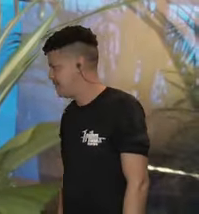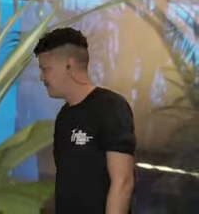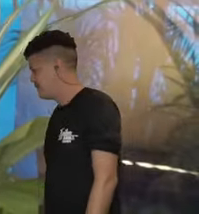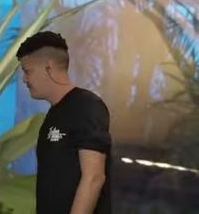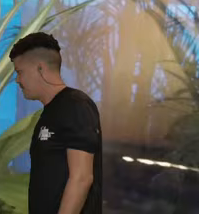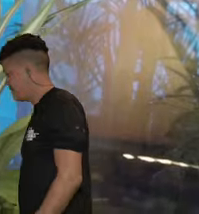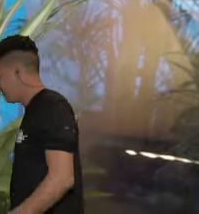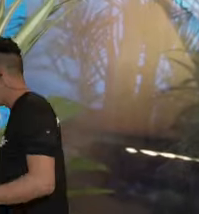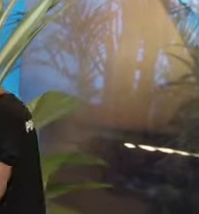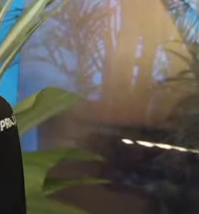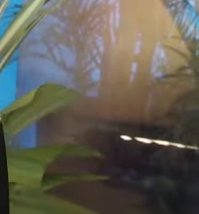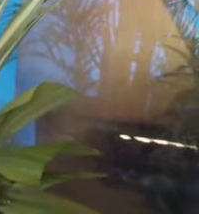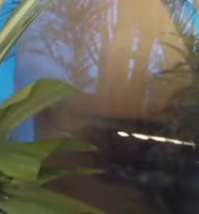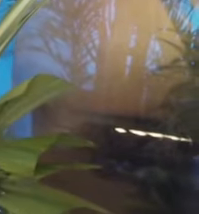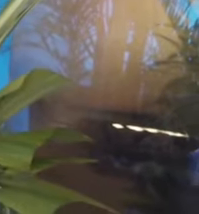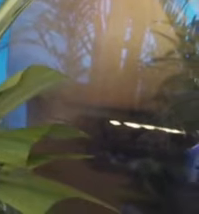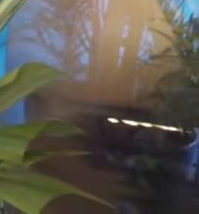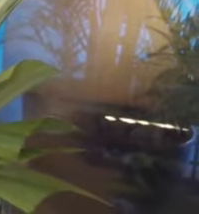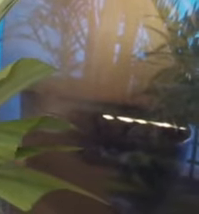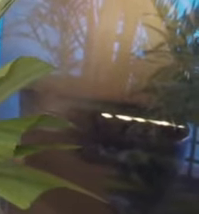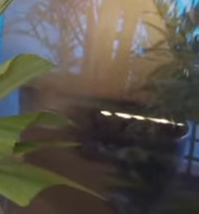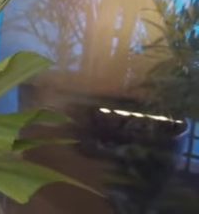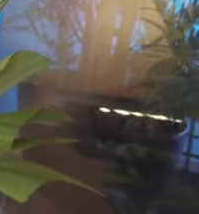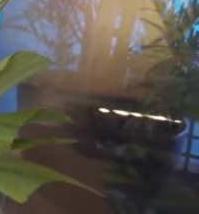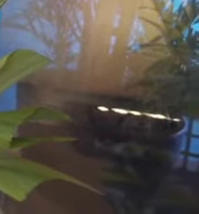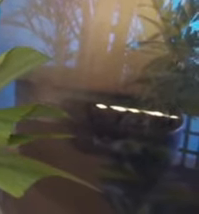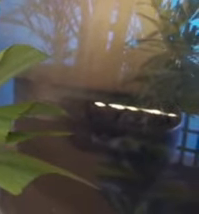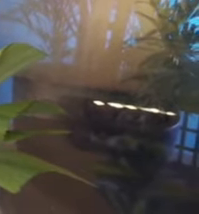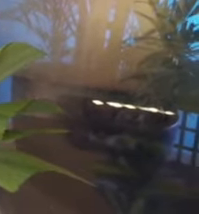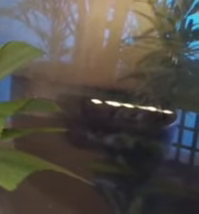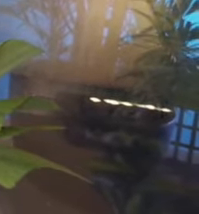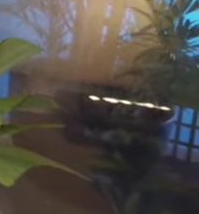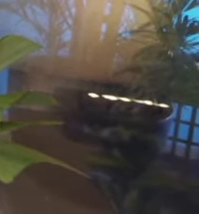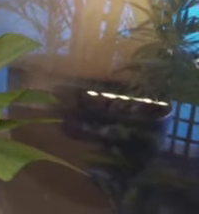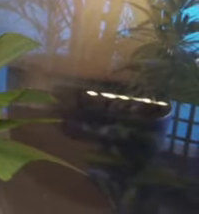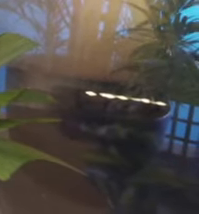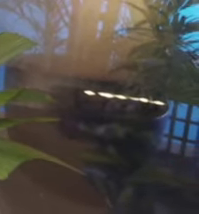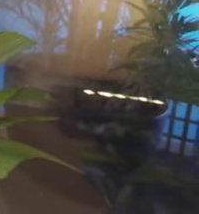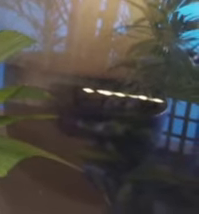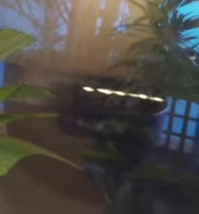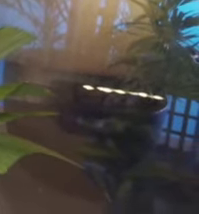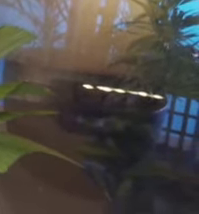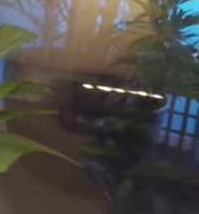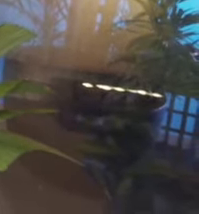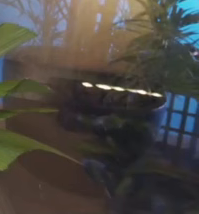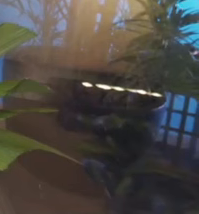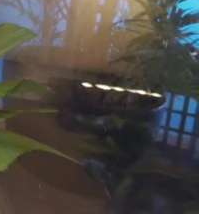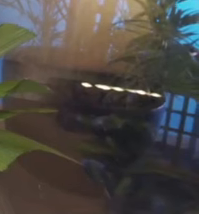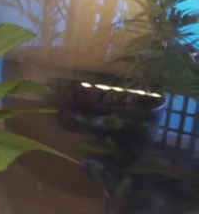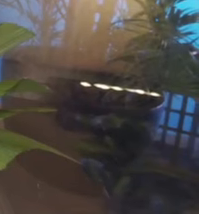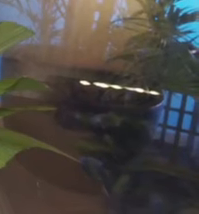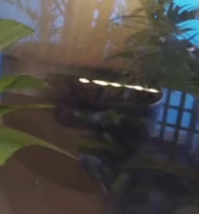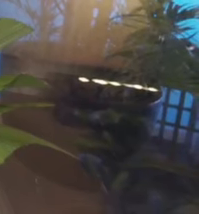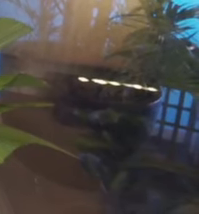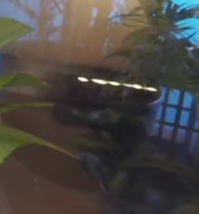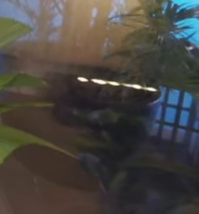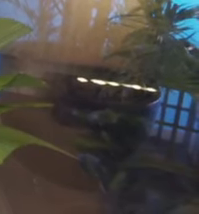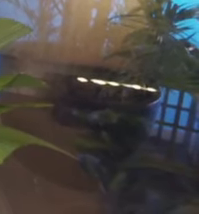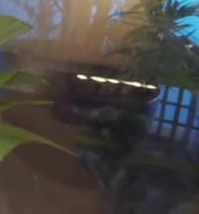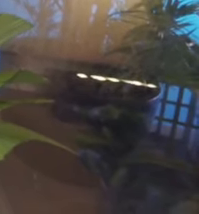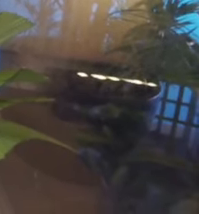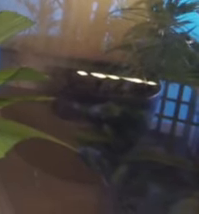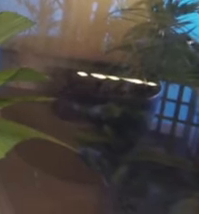foda isso aqui, cara. Bora, bora, meu irmão. E aí, meu mano Paulinho? Muito bom, hein, mano. Essa próxima música aí também é uma